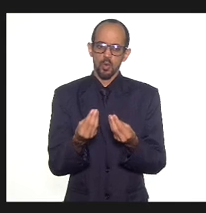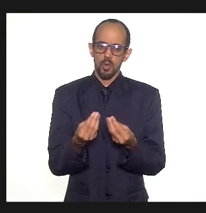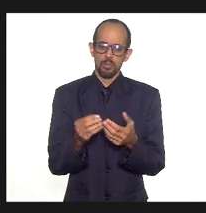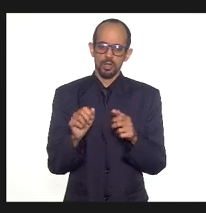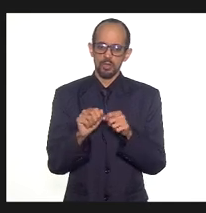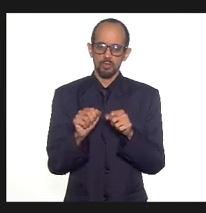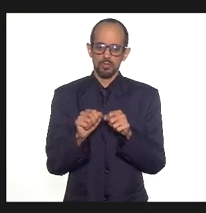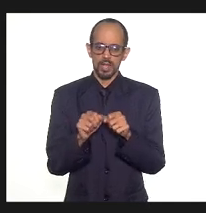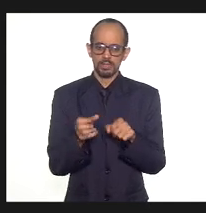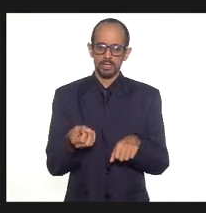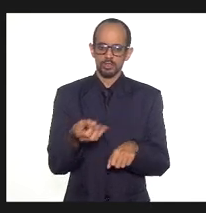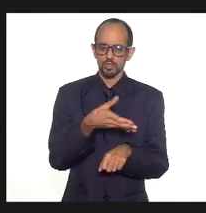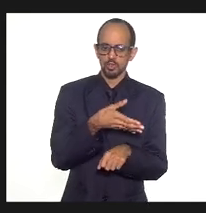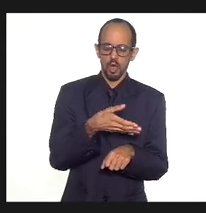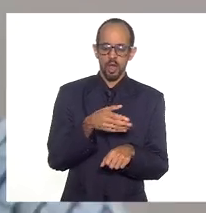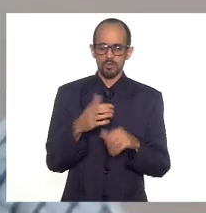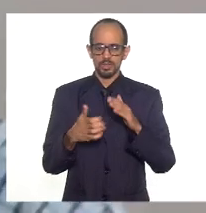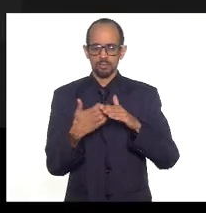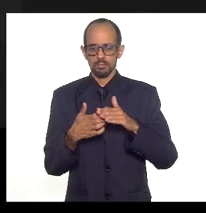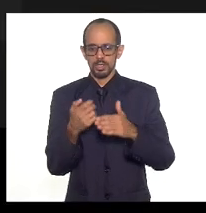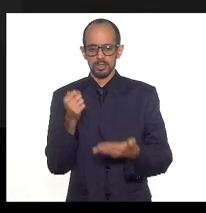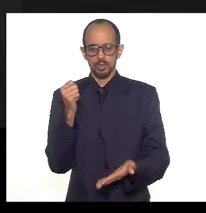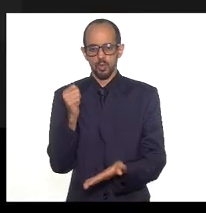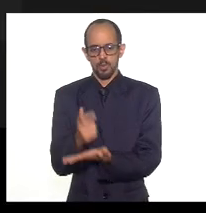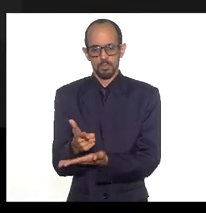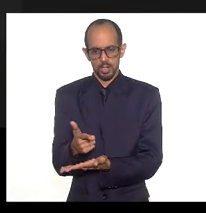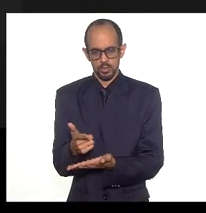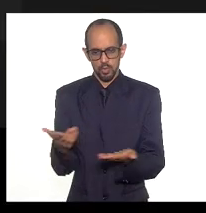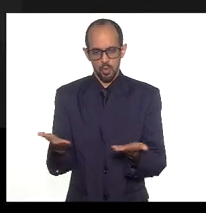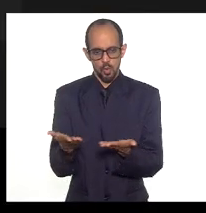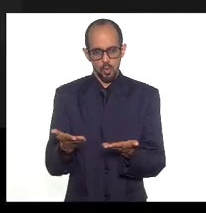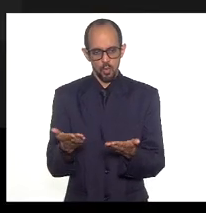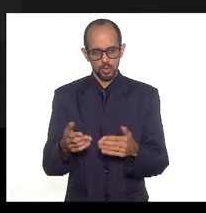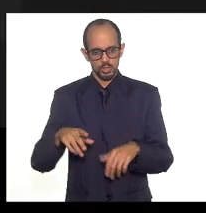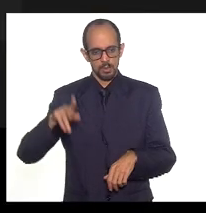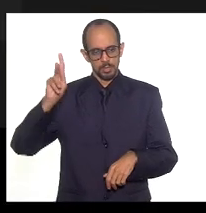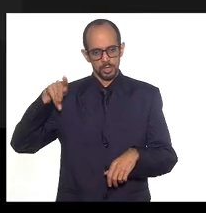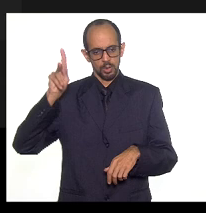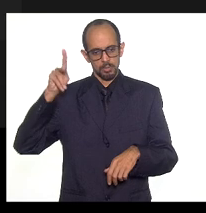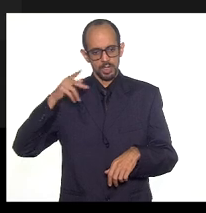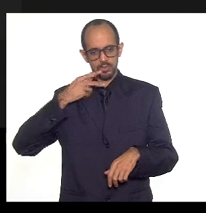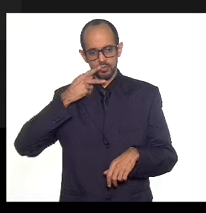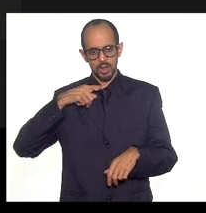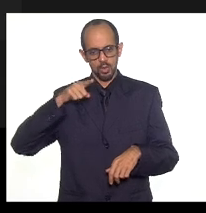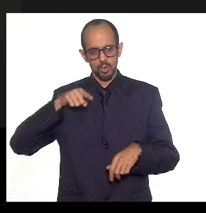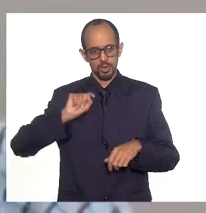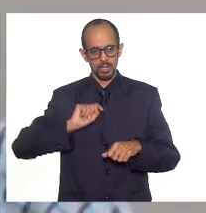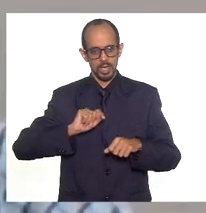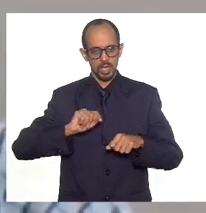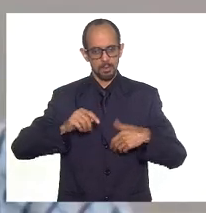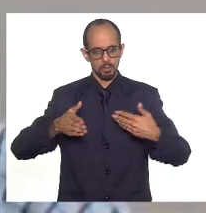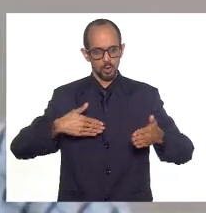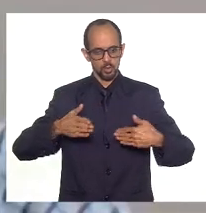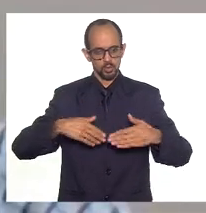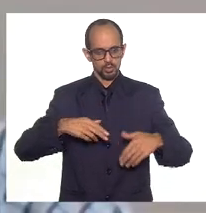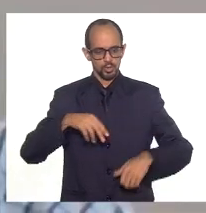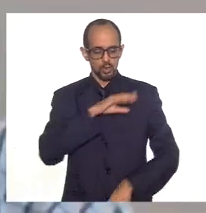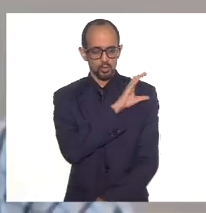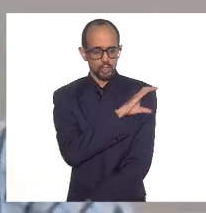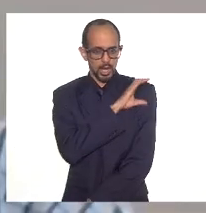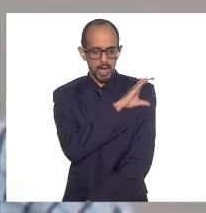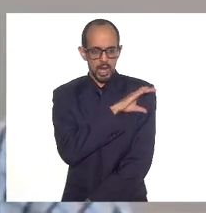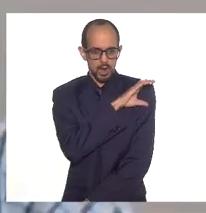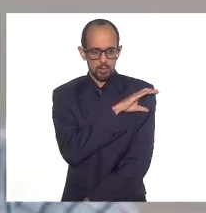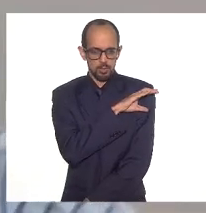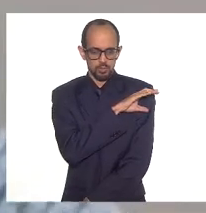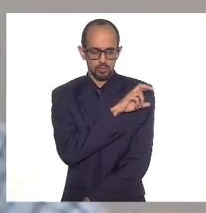das novas empresas que estão comprando? Hoje a Petrobras colocou que talvez a produção na Bacia de Campos volte a crescer de novo, até,